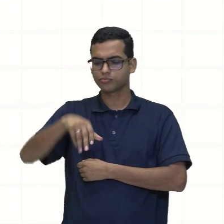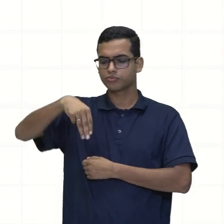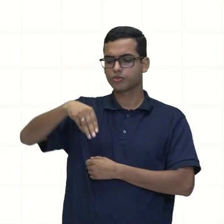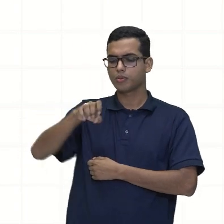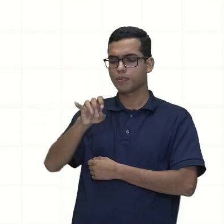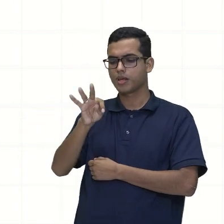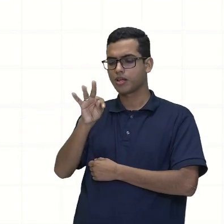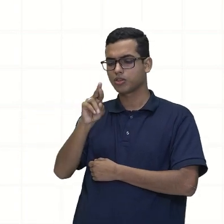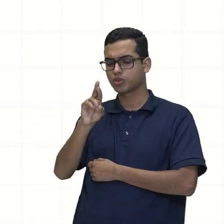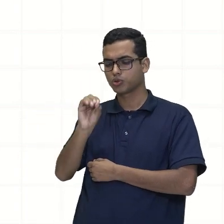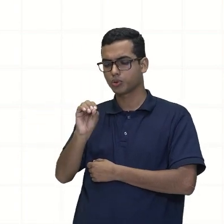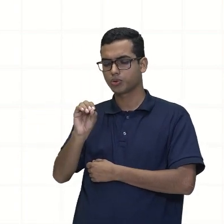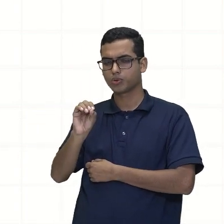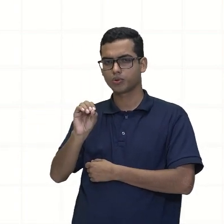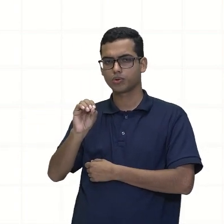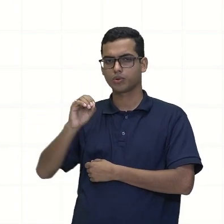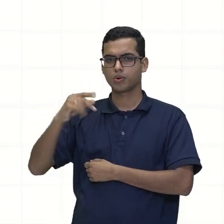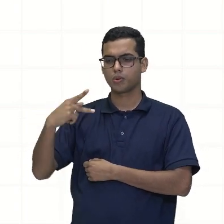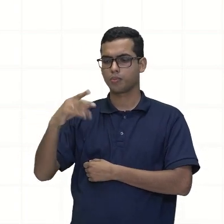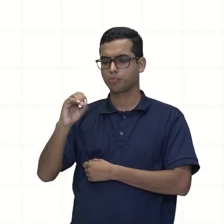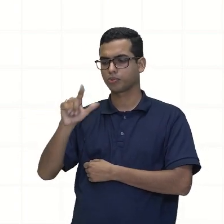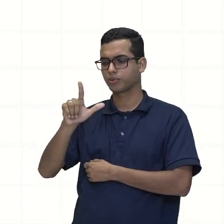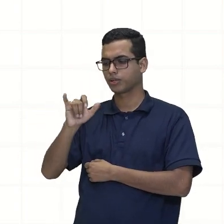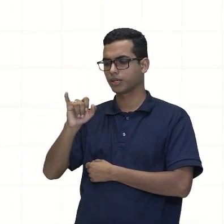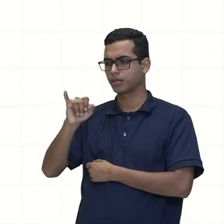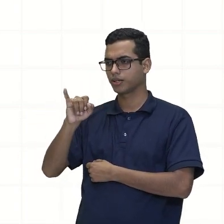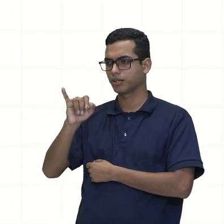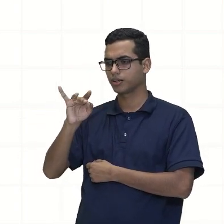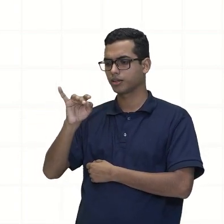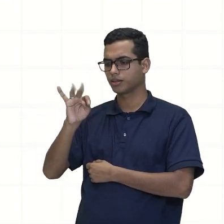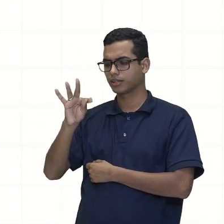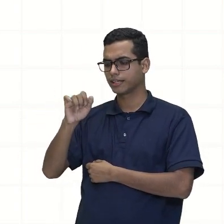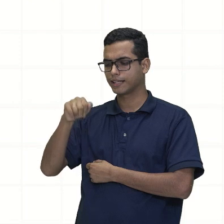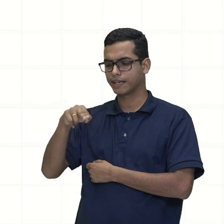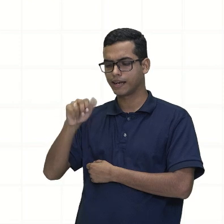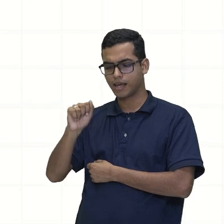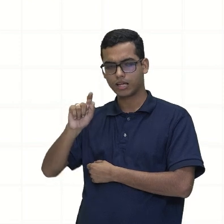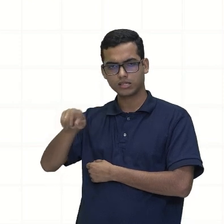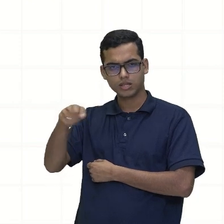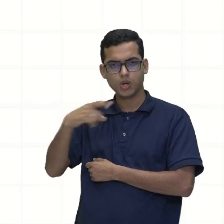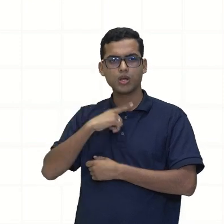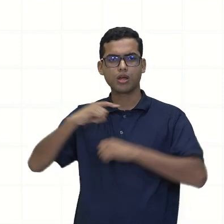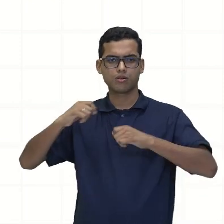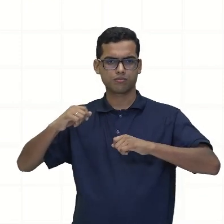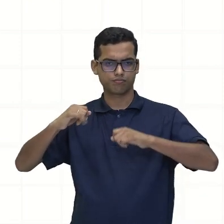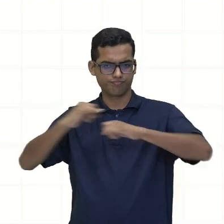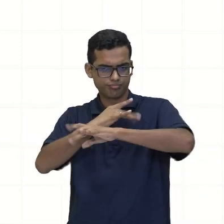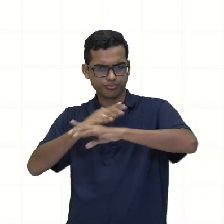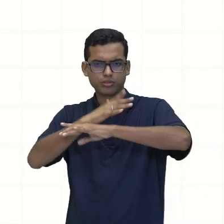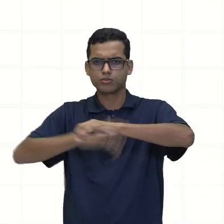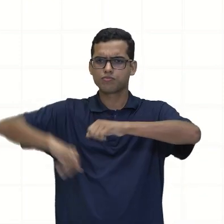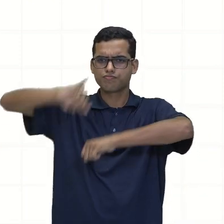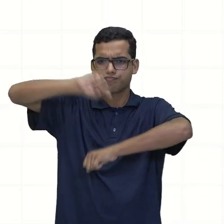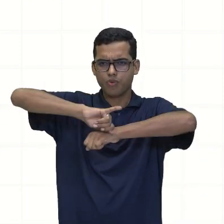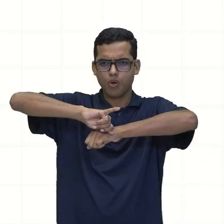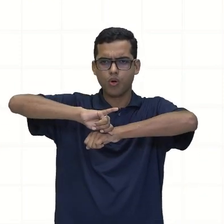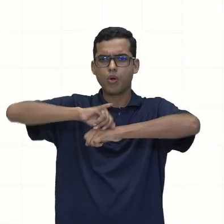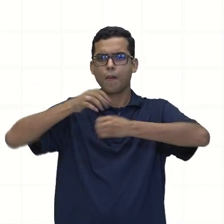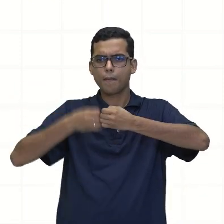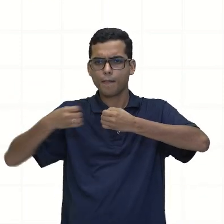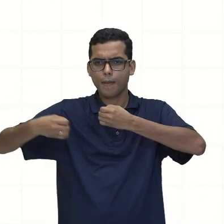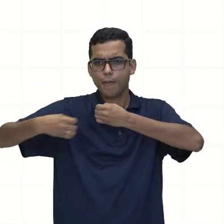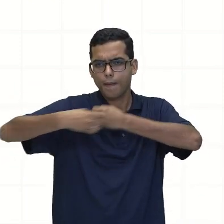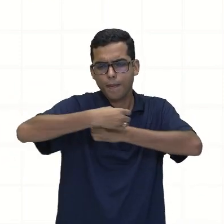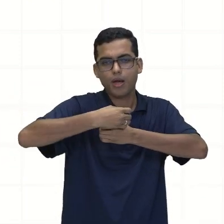tem ela tem uma cidade central e tem vários municípios que estão interligados a essa